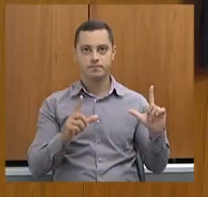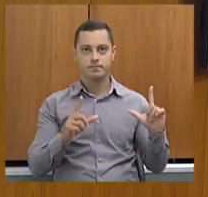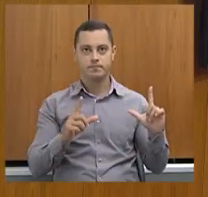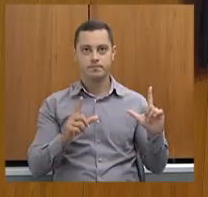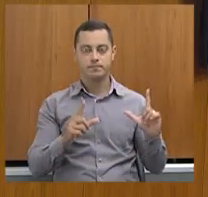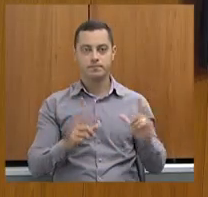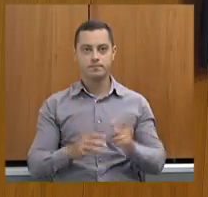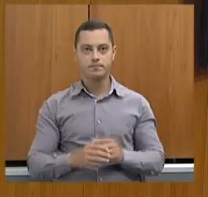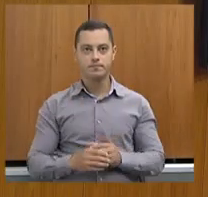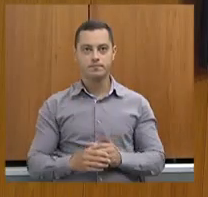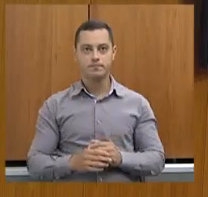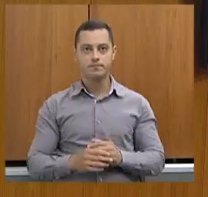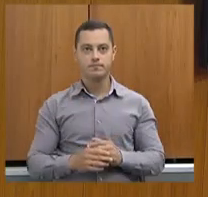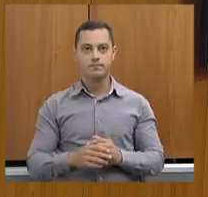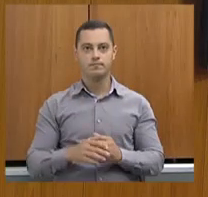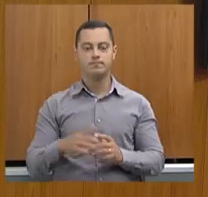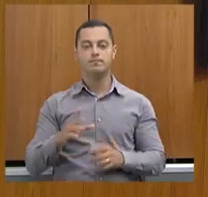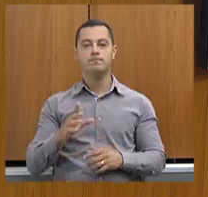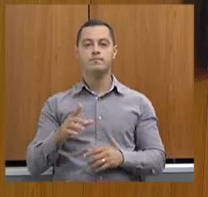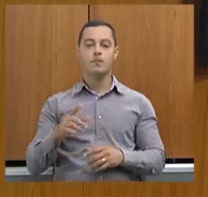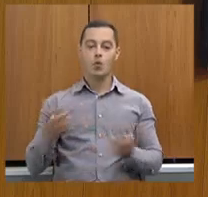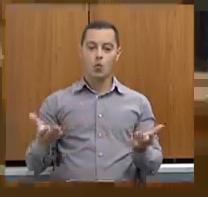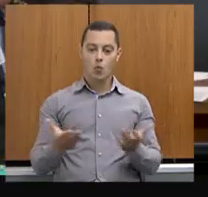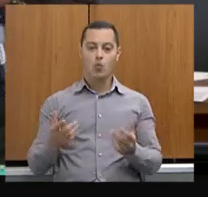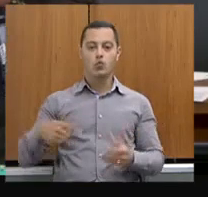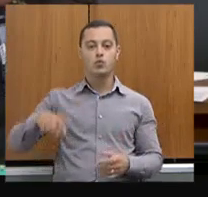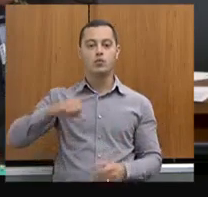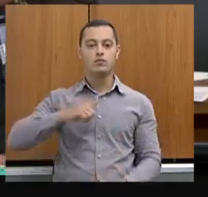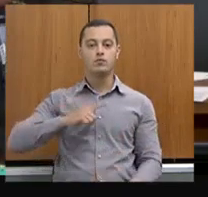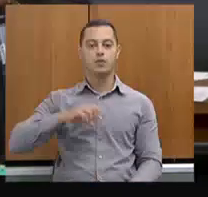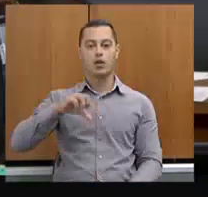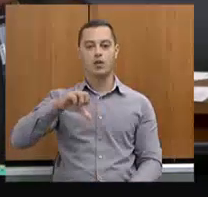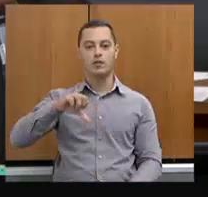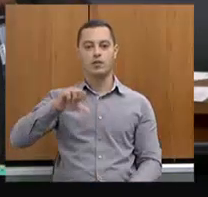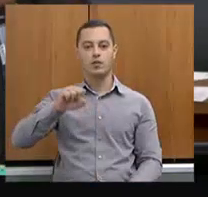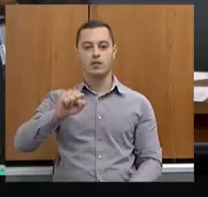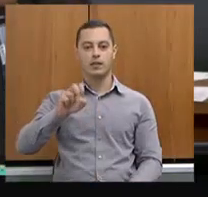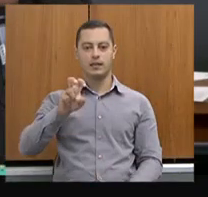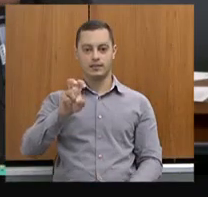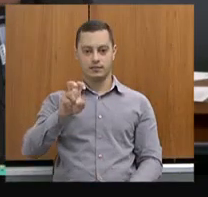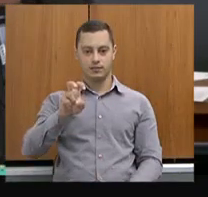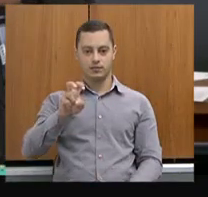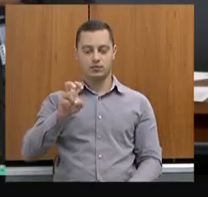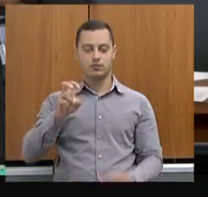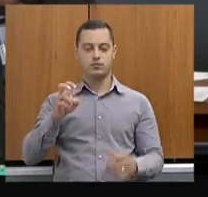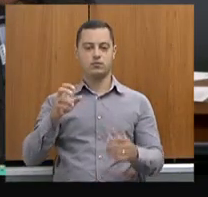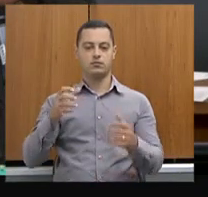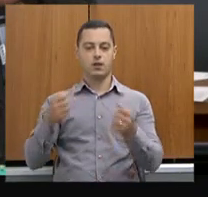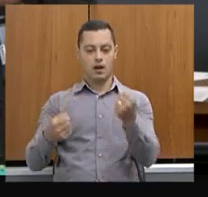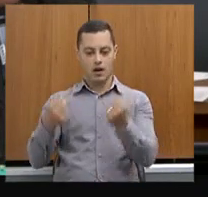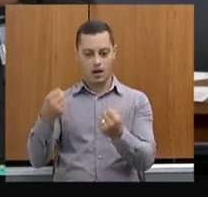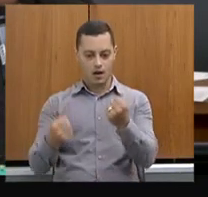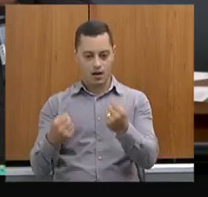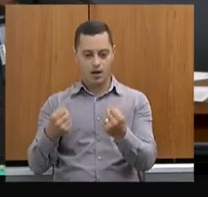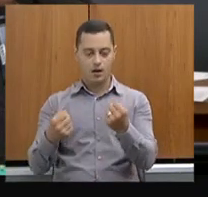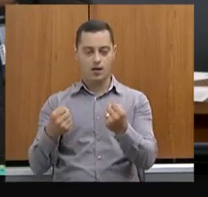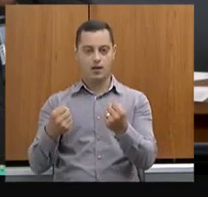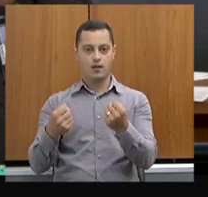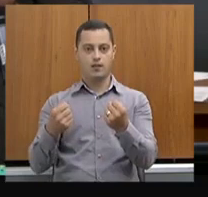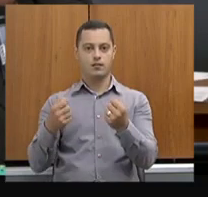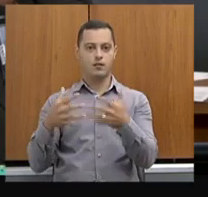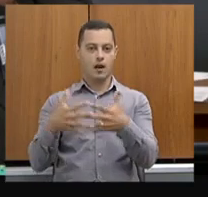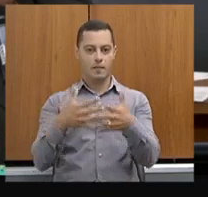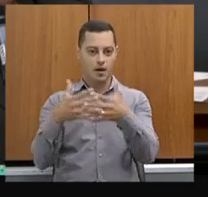diagnóstico da nossa Frota hoje nós temos 985 viaturas 761 disponíveis